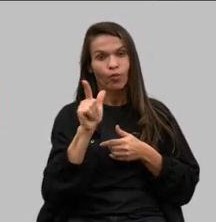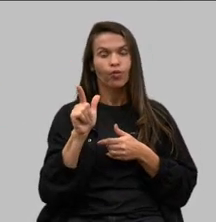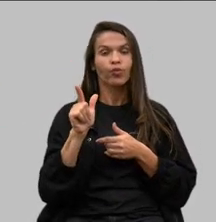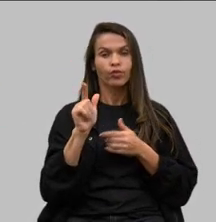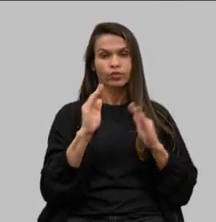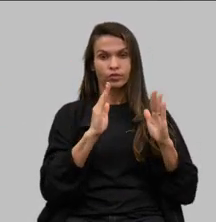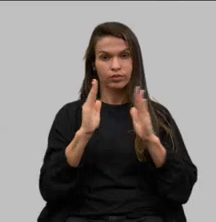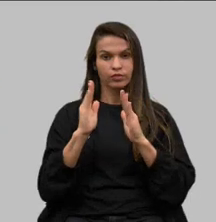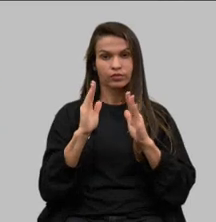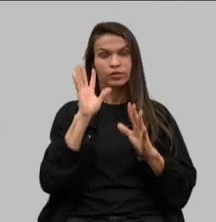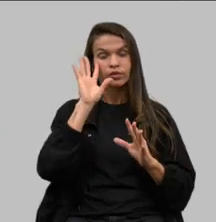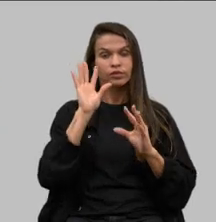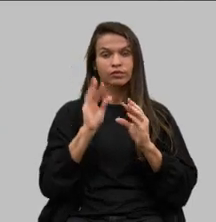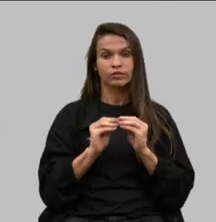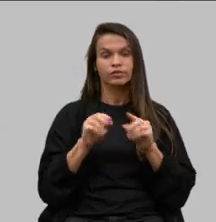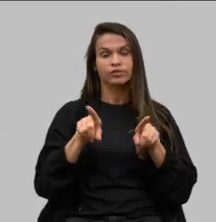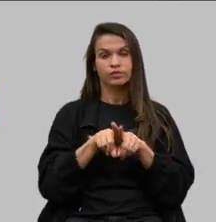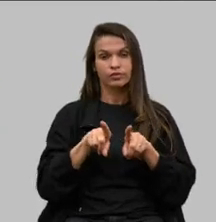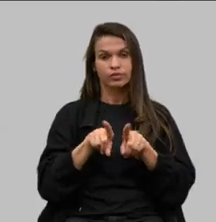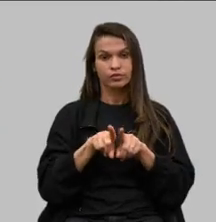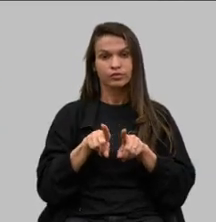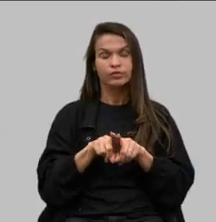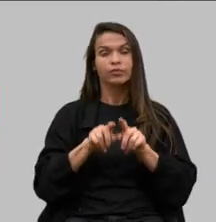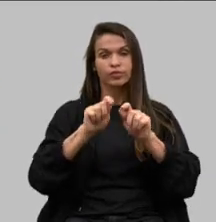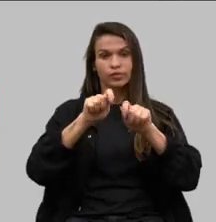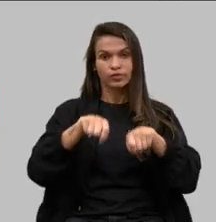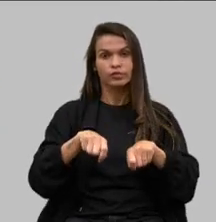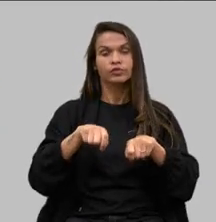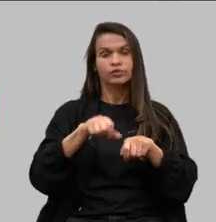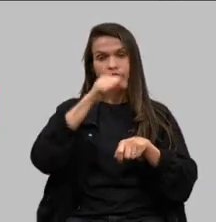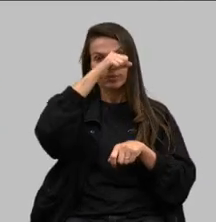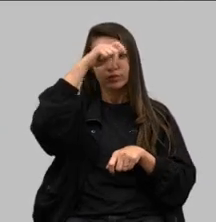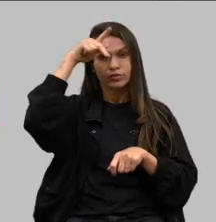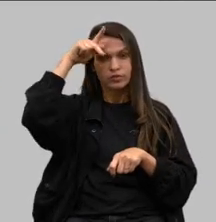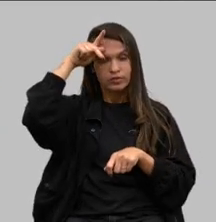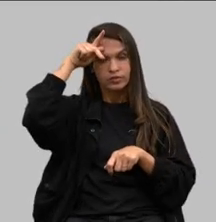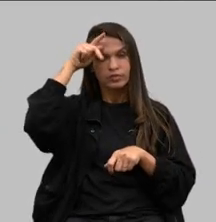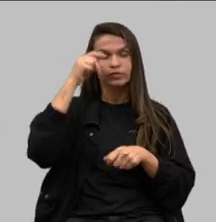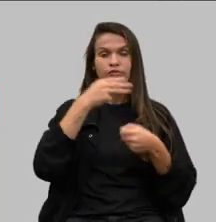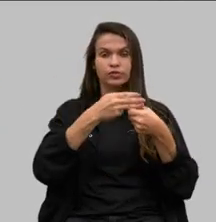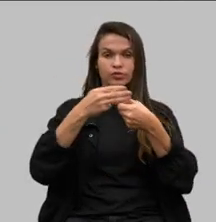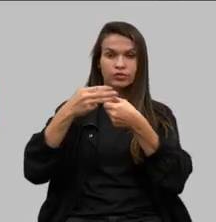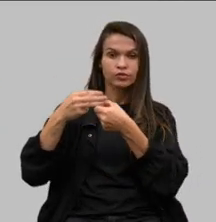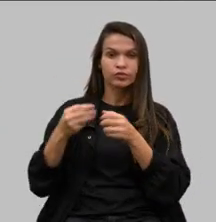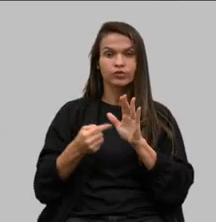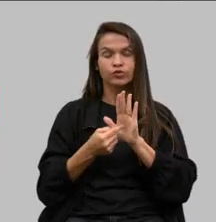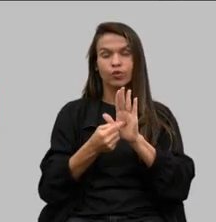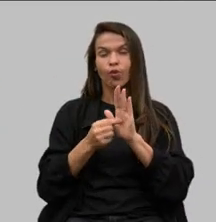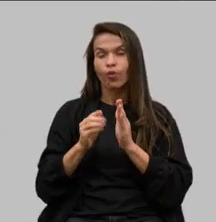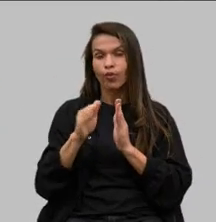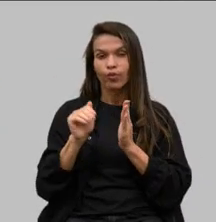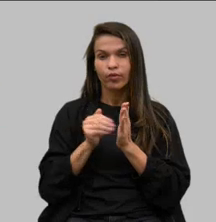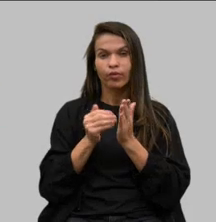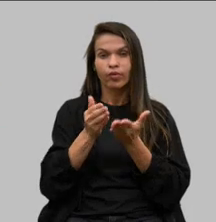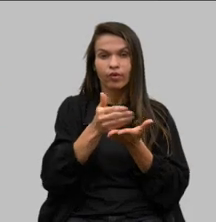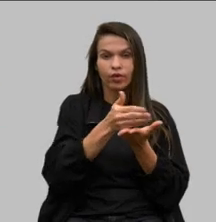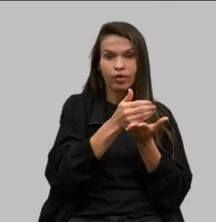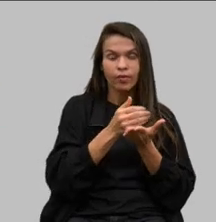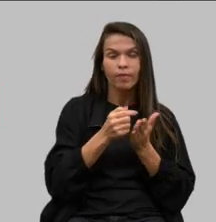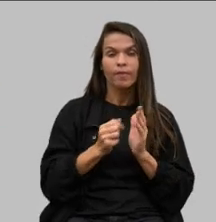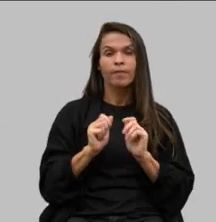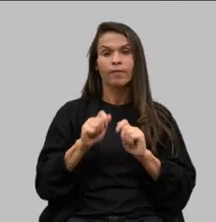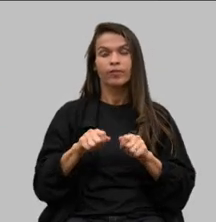dará conclusão que dará condição dos Municípios lançarem todos os dados para que a gente possa dar transparência à